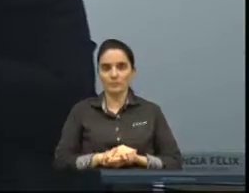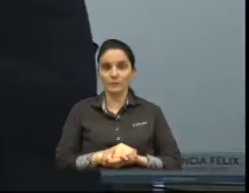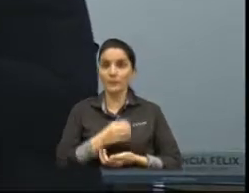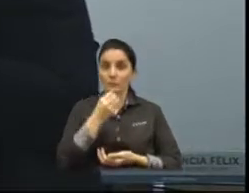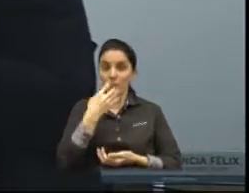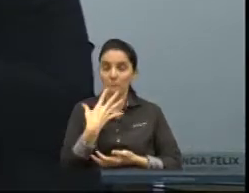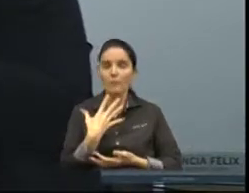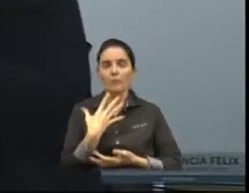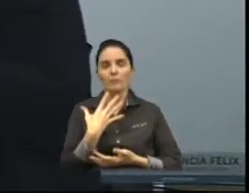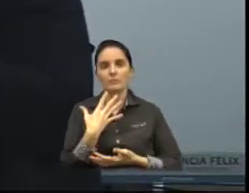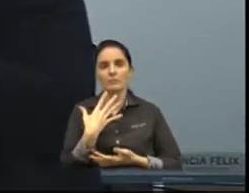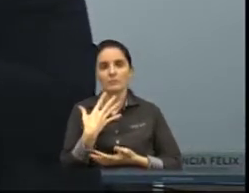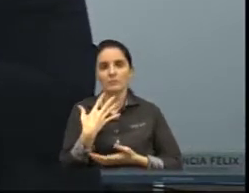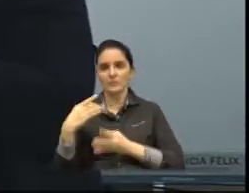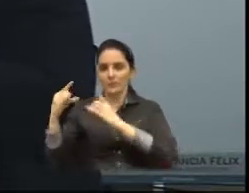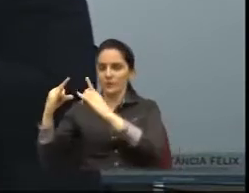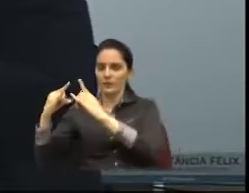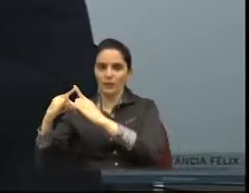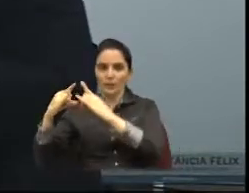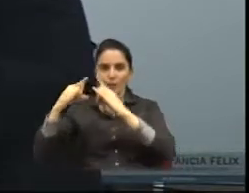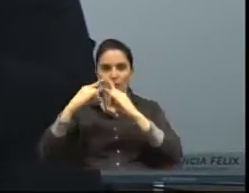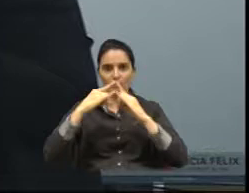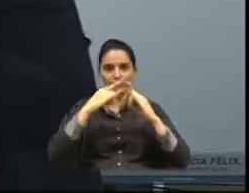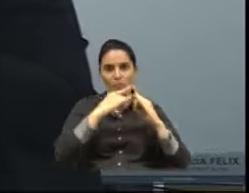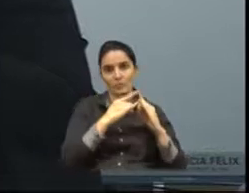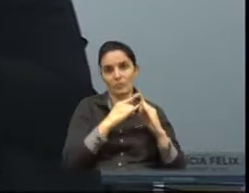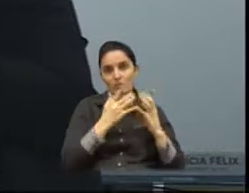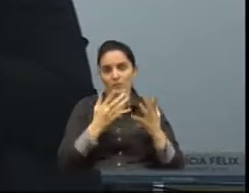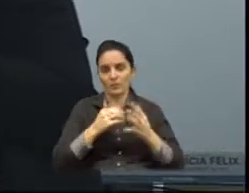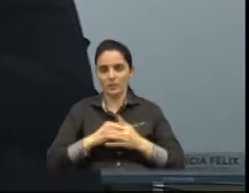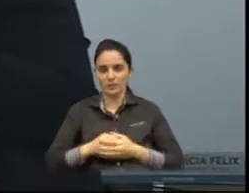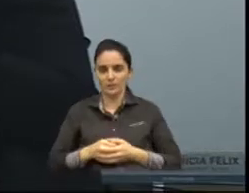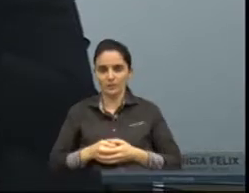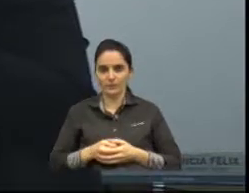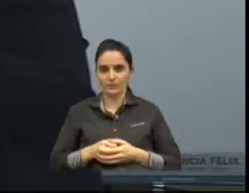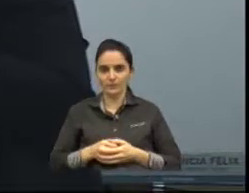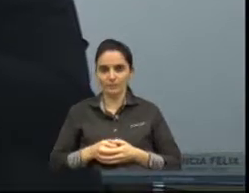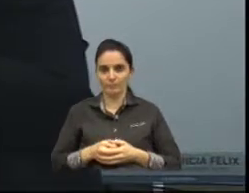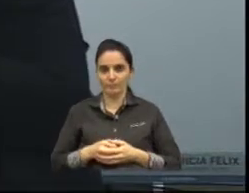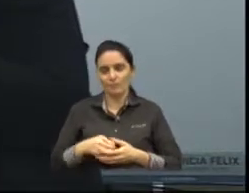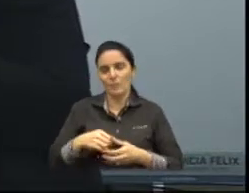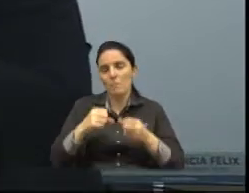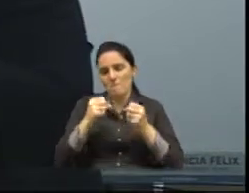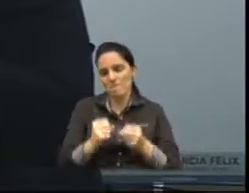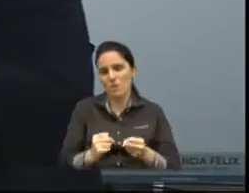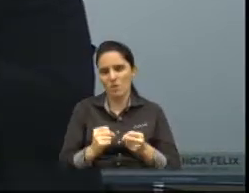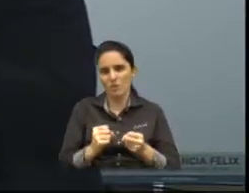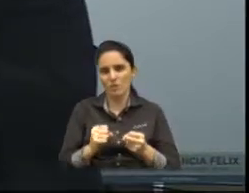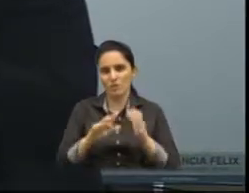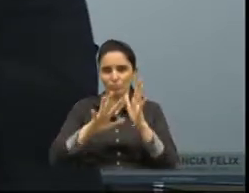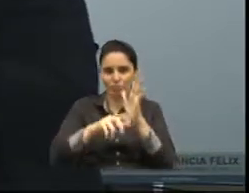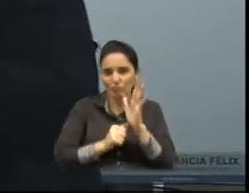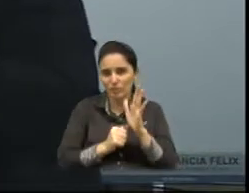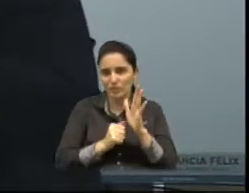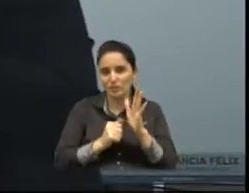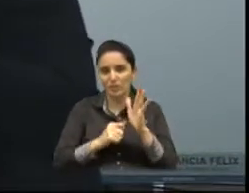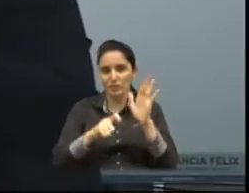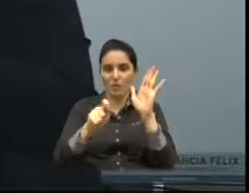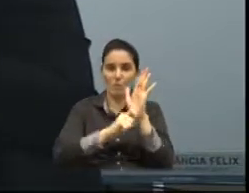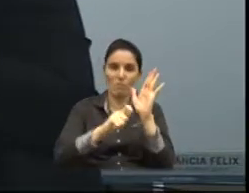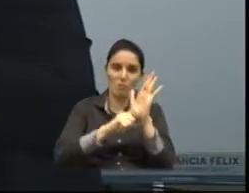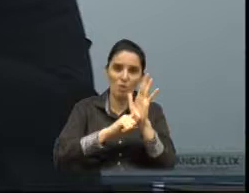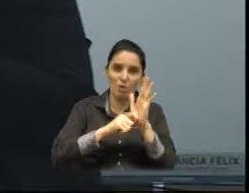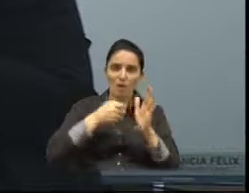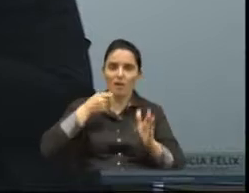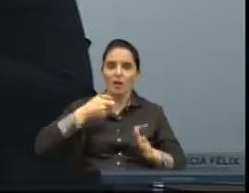estar envolvidos aí com o crime, com a utilização de drogas, com bebidas, e que,